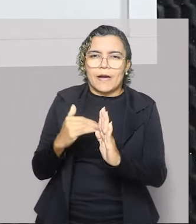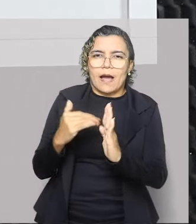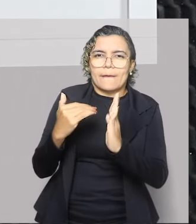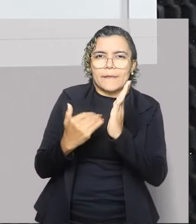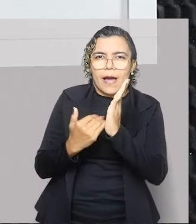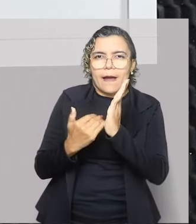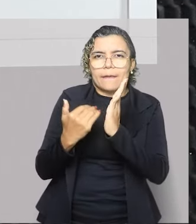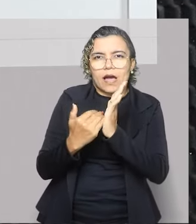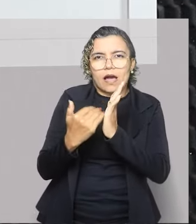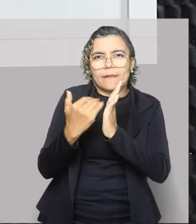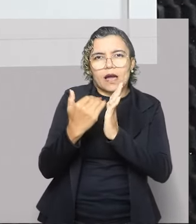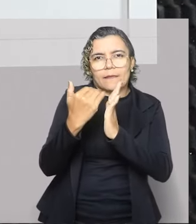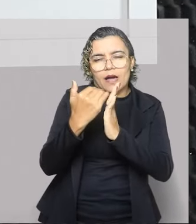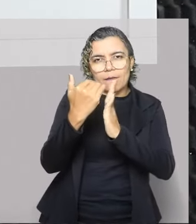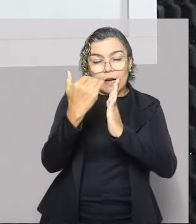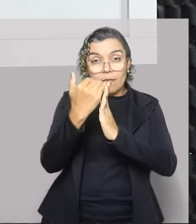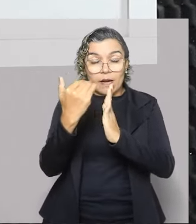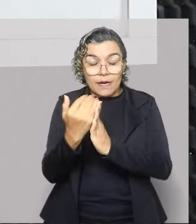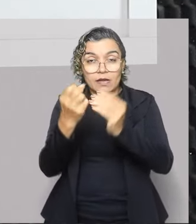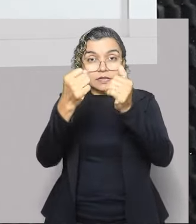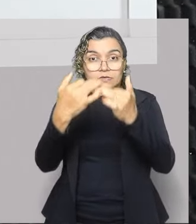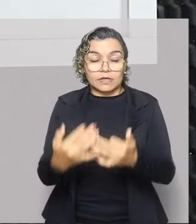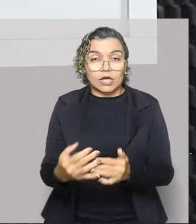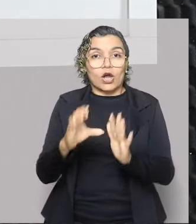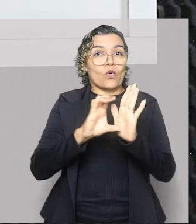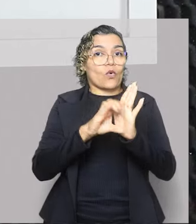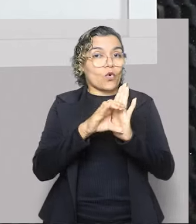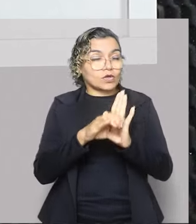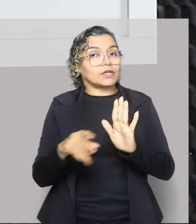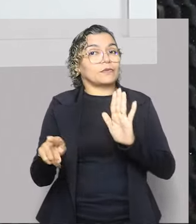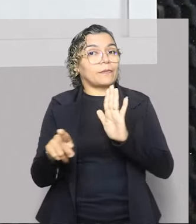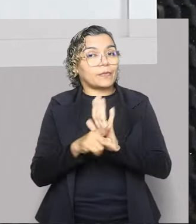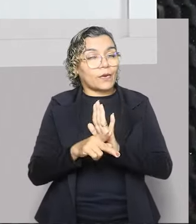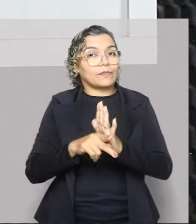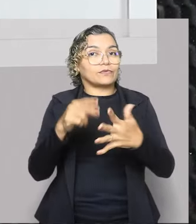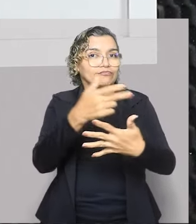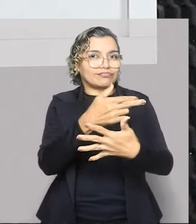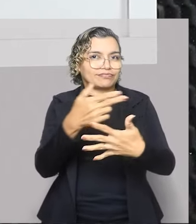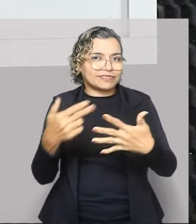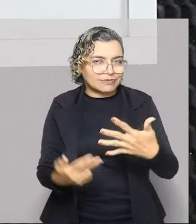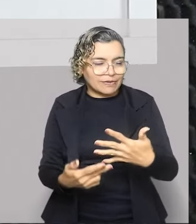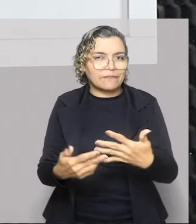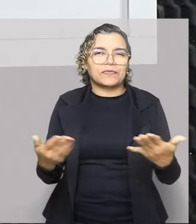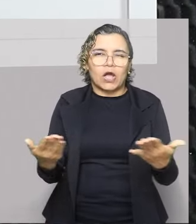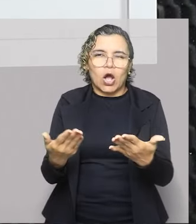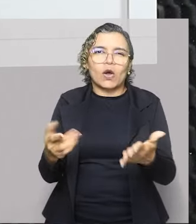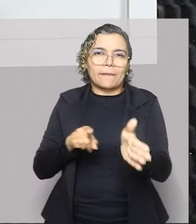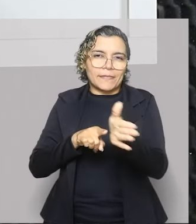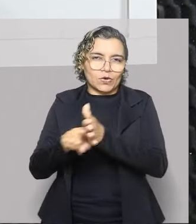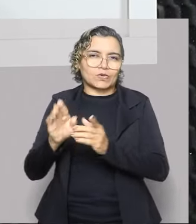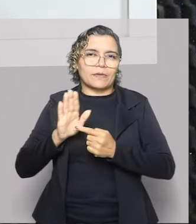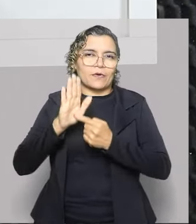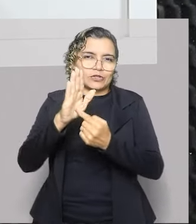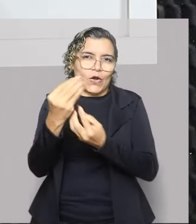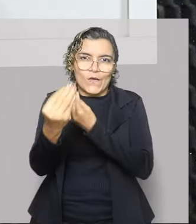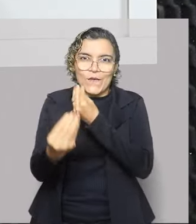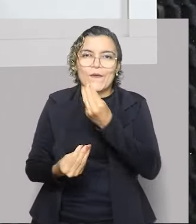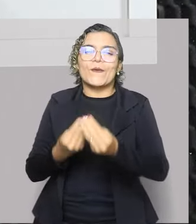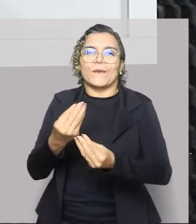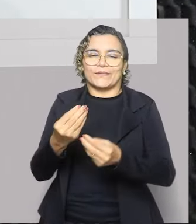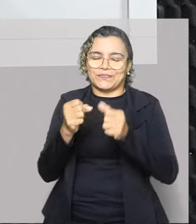consegue também estabelecer mais algum conceito de espéci Tá certo Bora analisar isso numa questão como é que pode aparecer